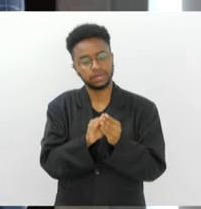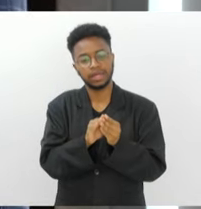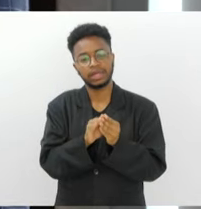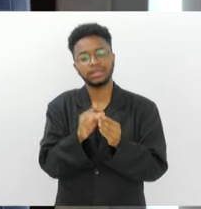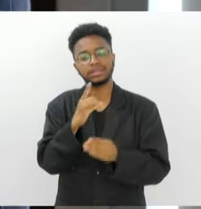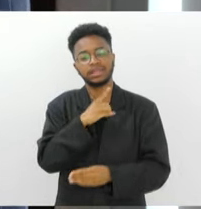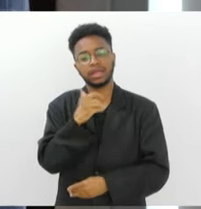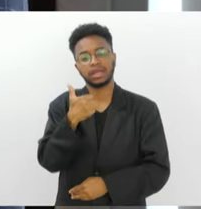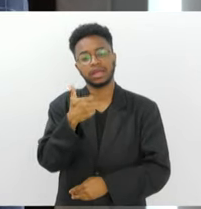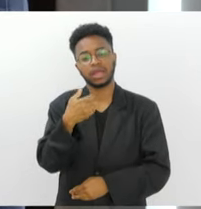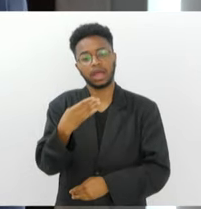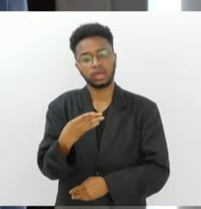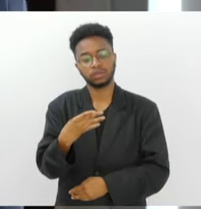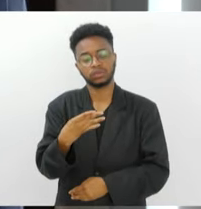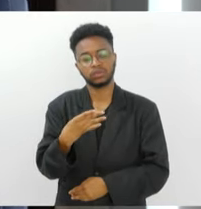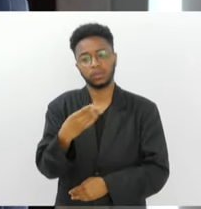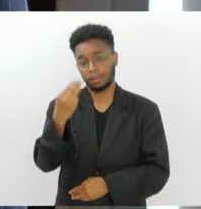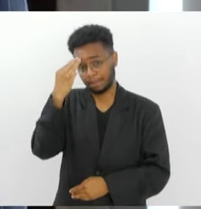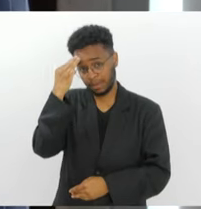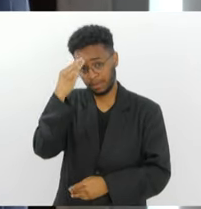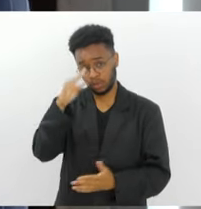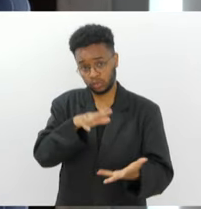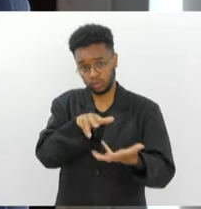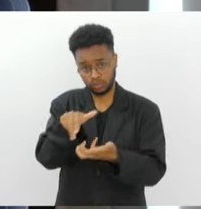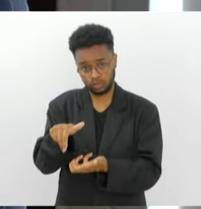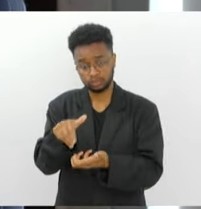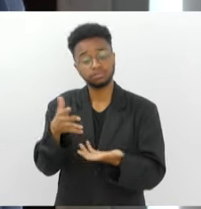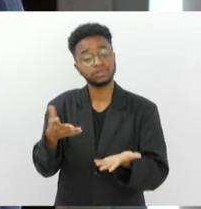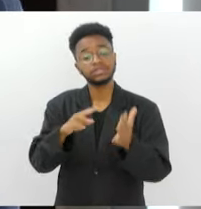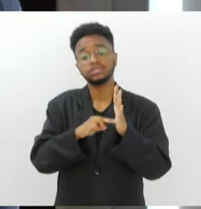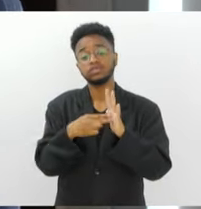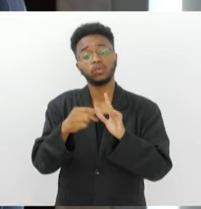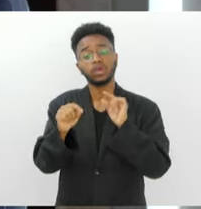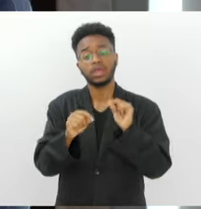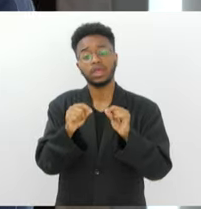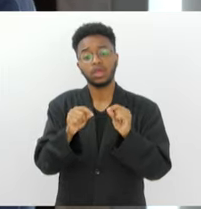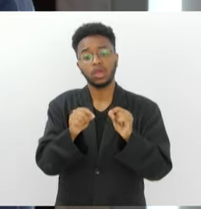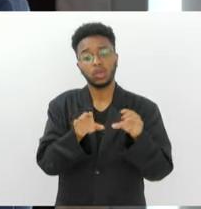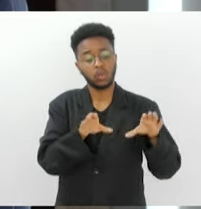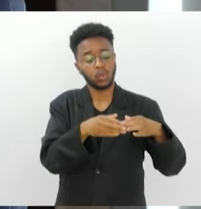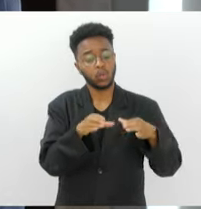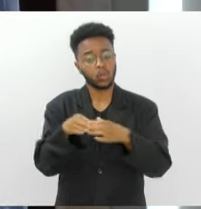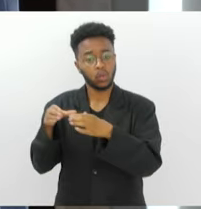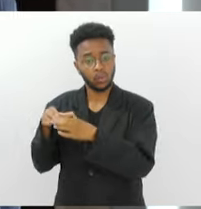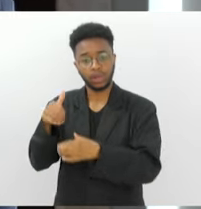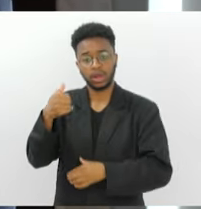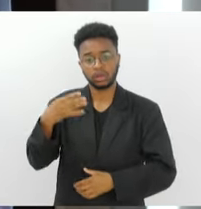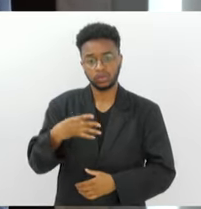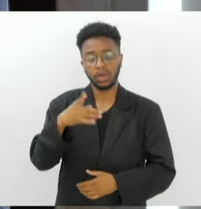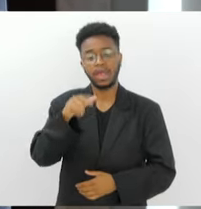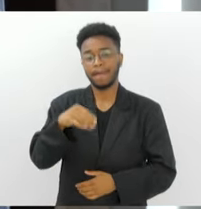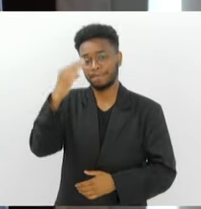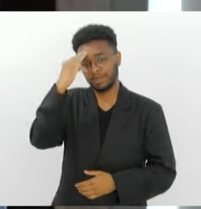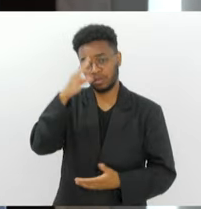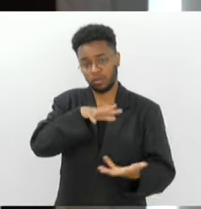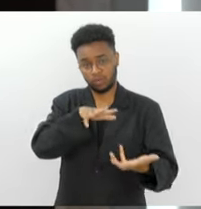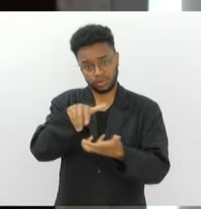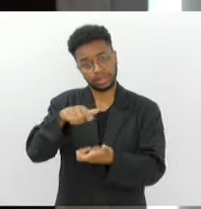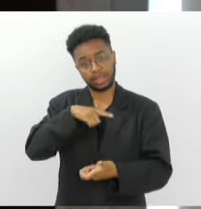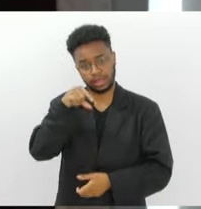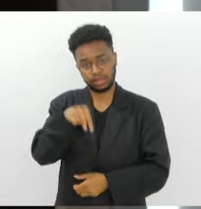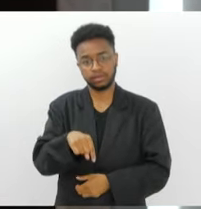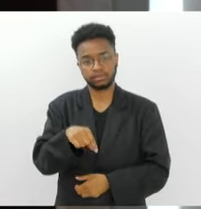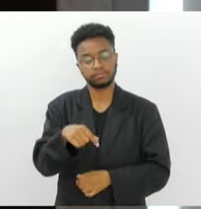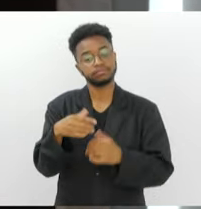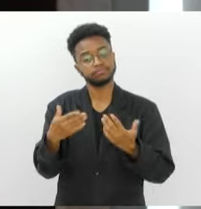temos 14 Memórias do Mundo, ou seja, 14 coleções que são consideradas pela Unesco como Memórias do Mundo. Então,